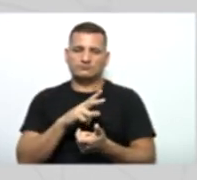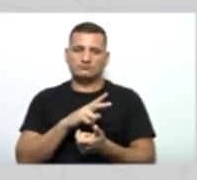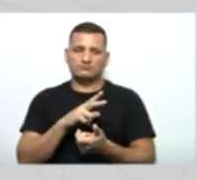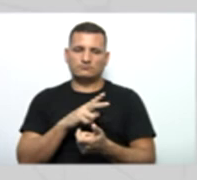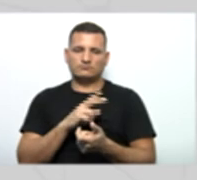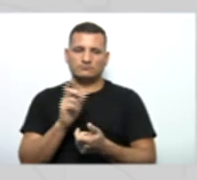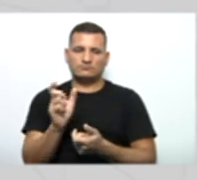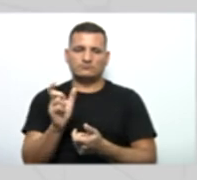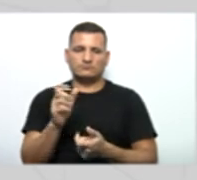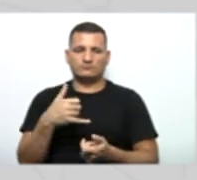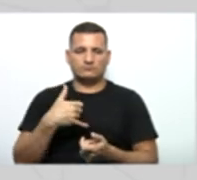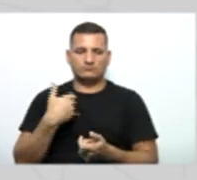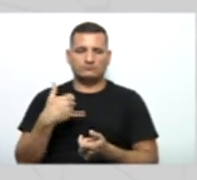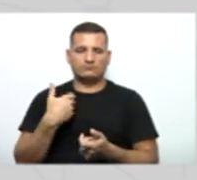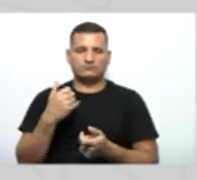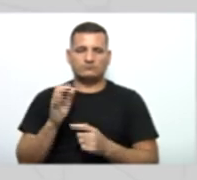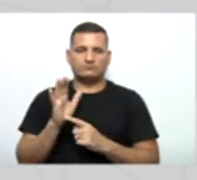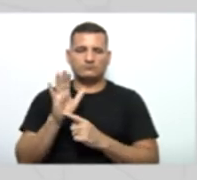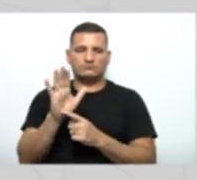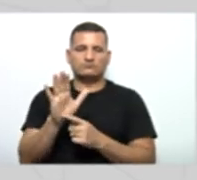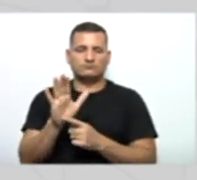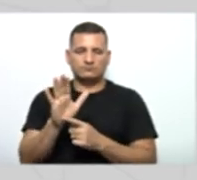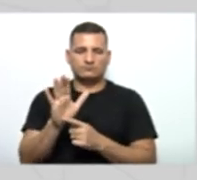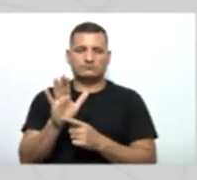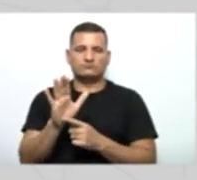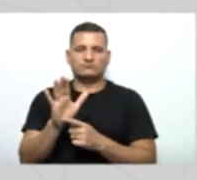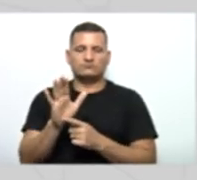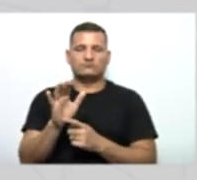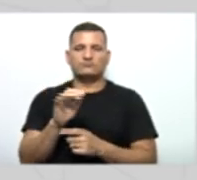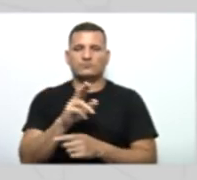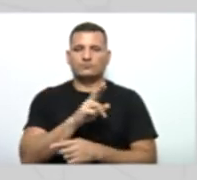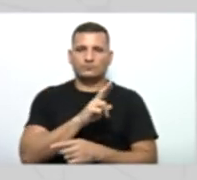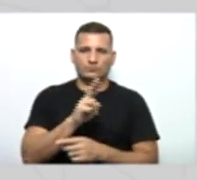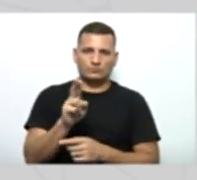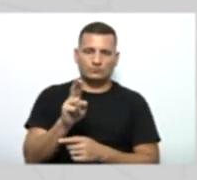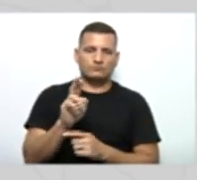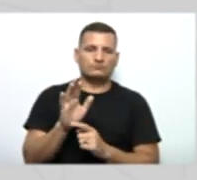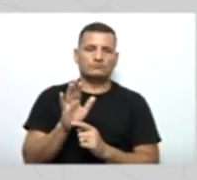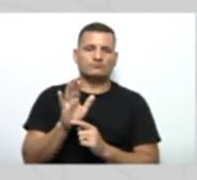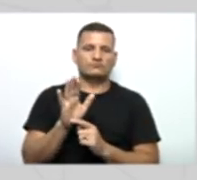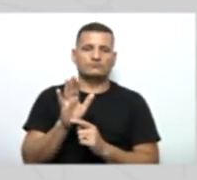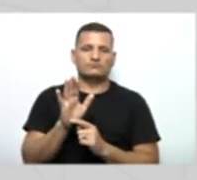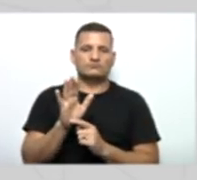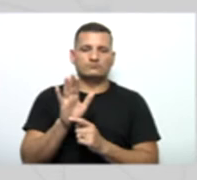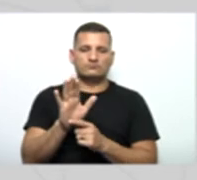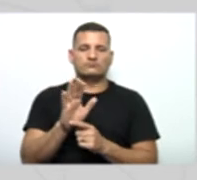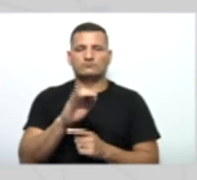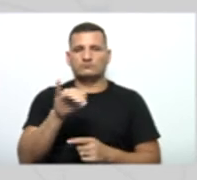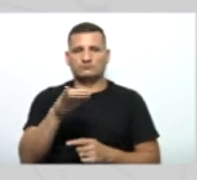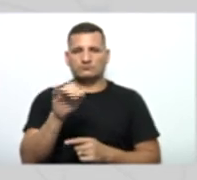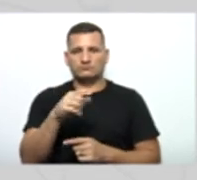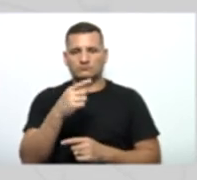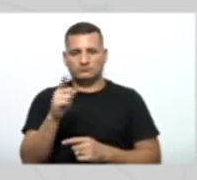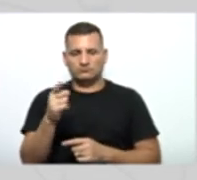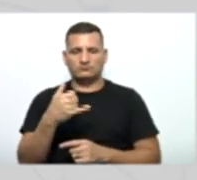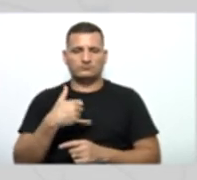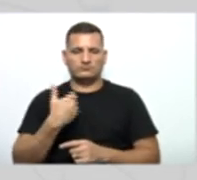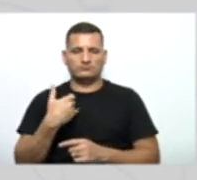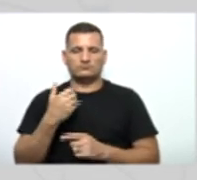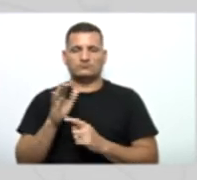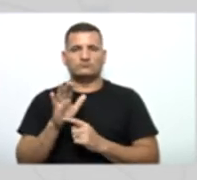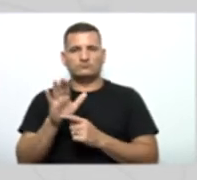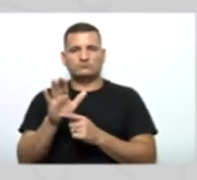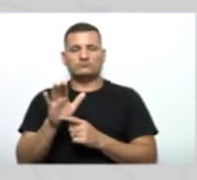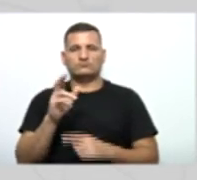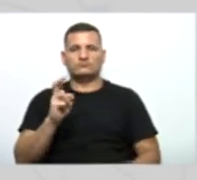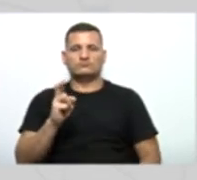a mensagem do print. O nome é, abre e fecha chaves, ou seja, João. E a idade é,